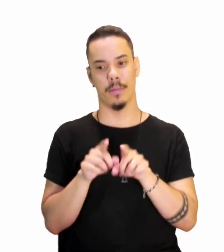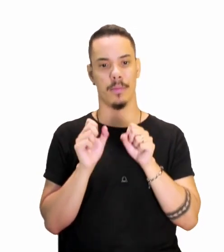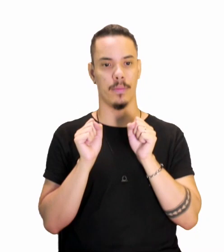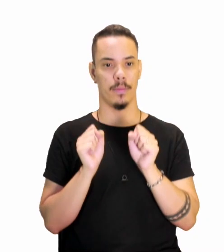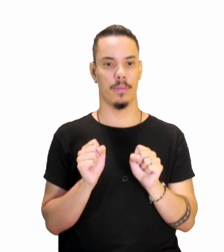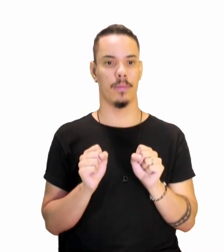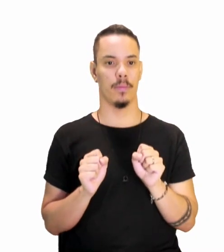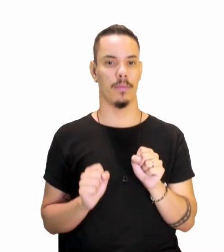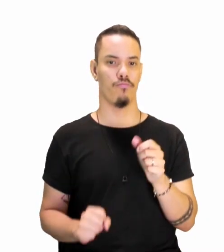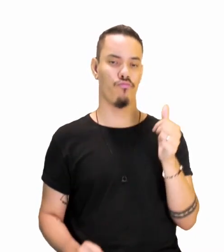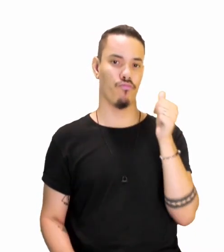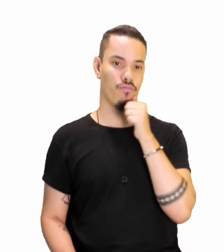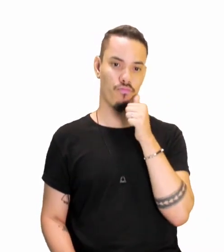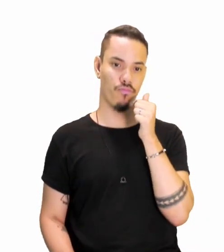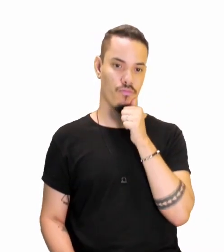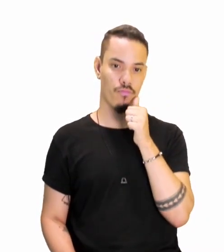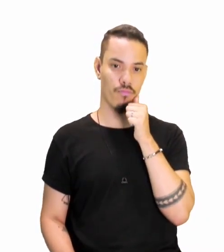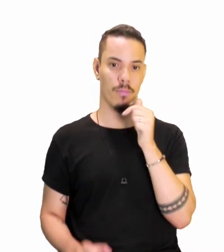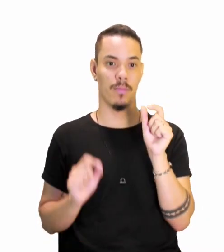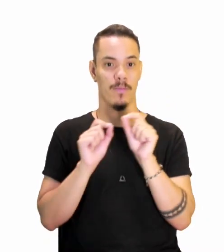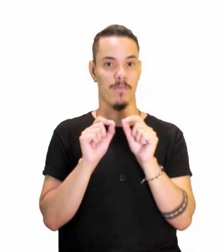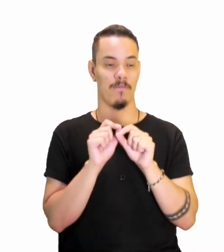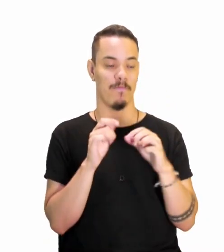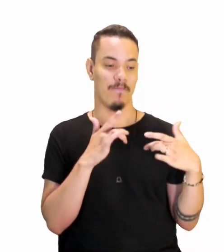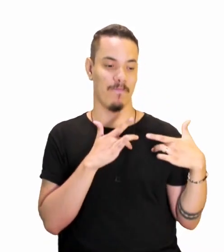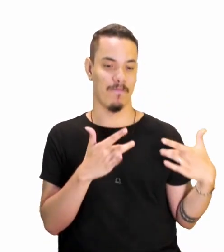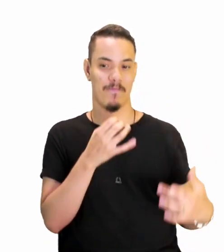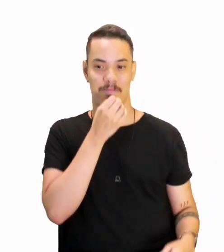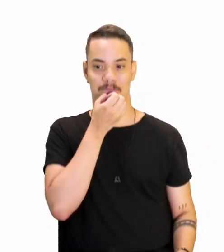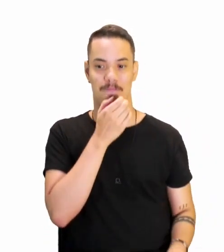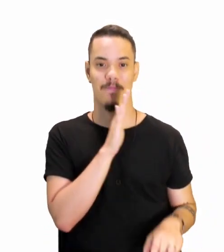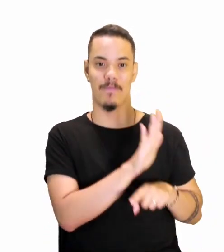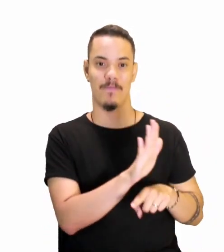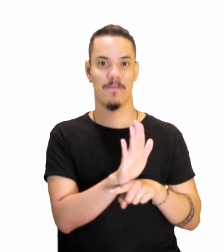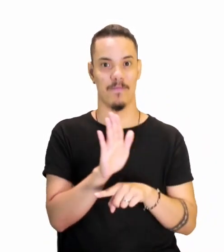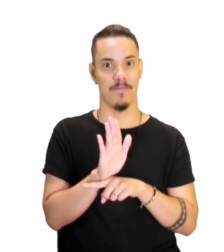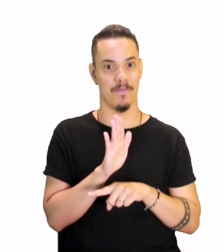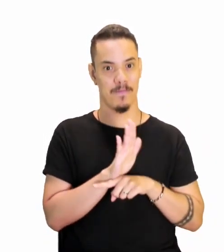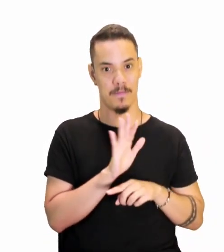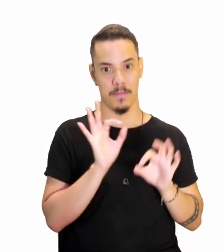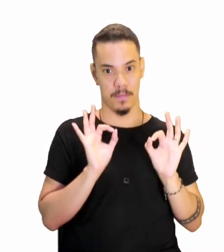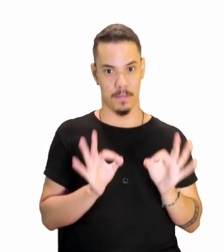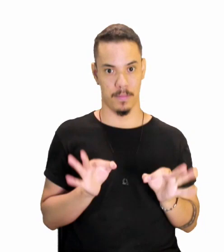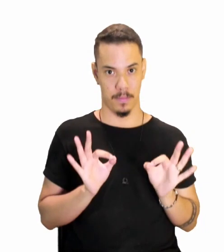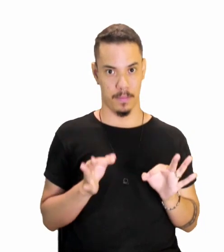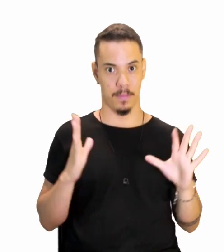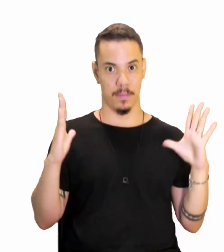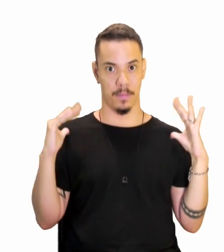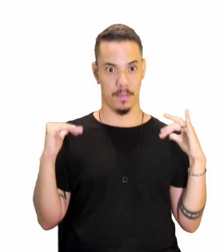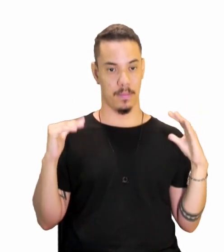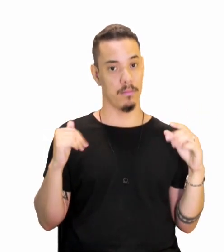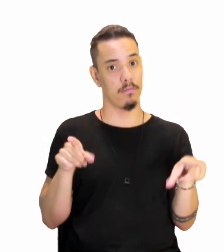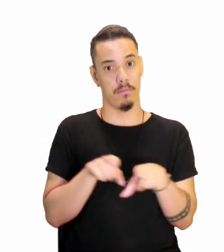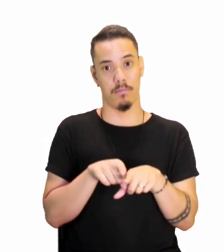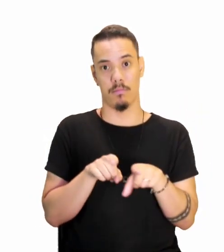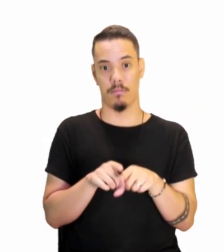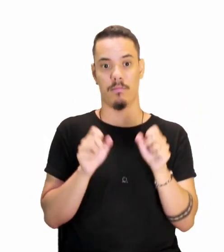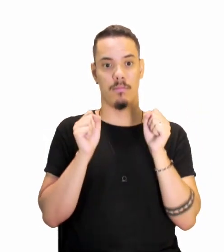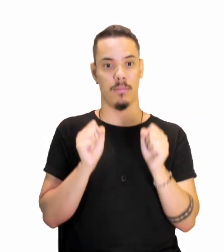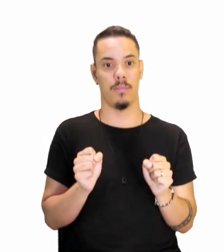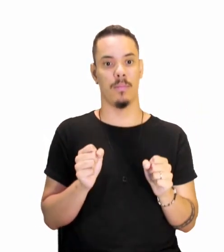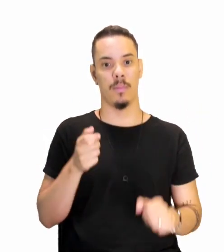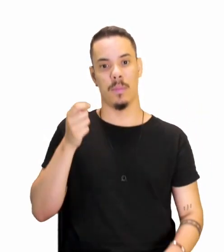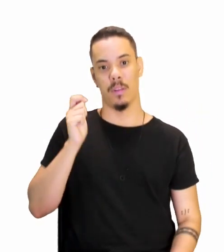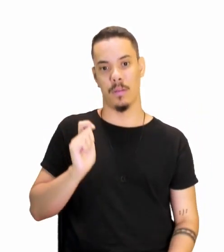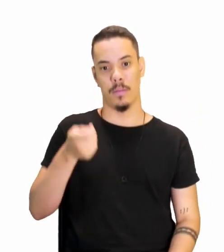aquela senhorinha que faz o bem, que pratica o bem, tá certo? Com as asinhas, também, com a